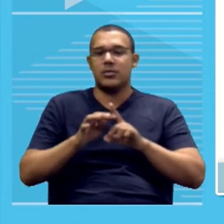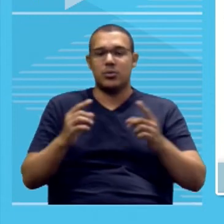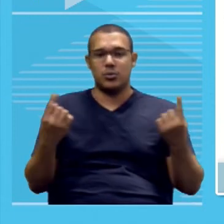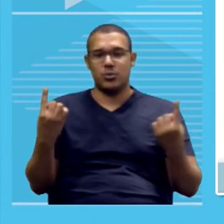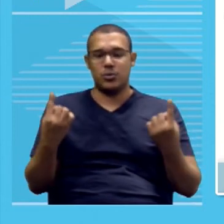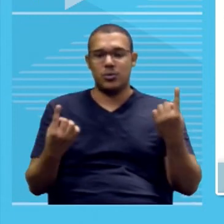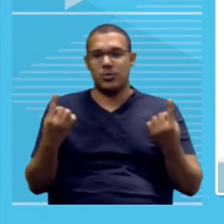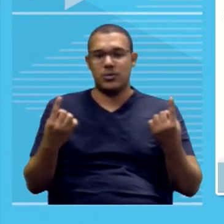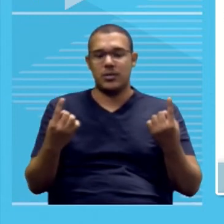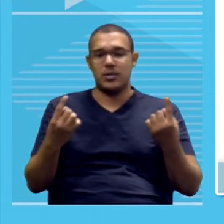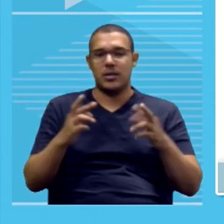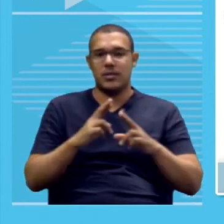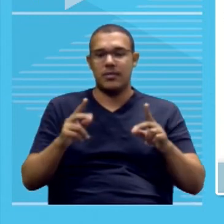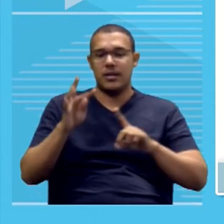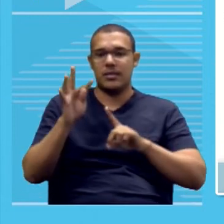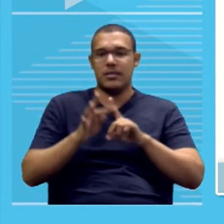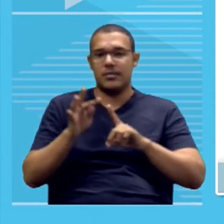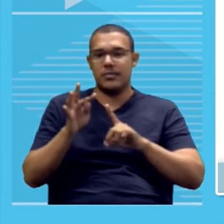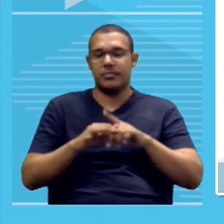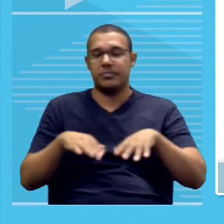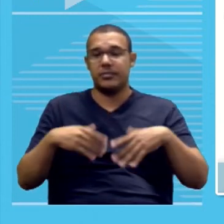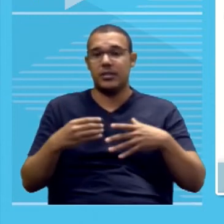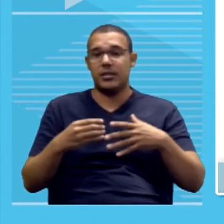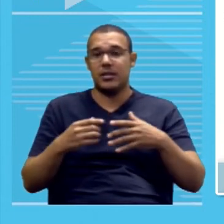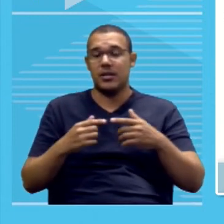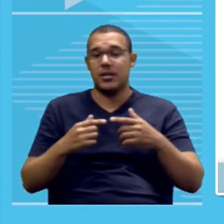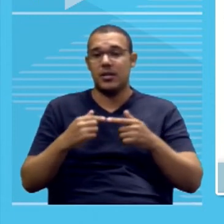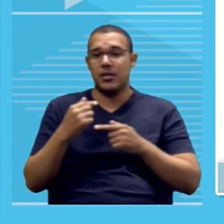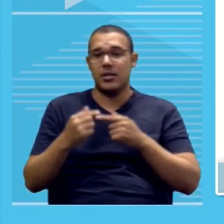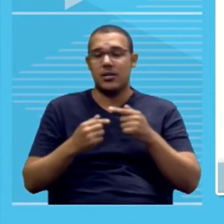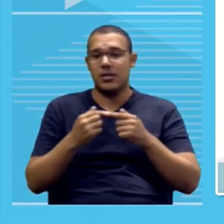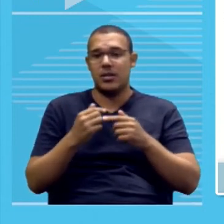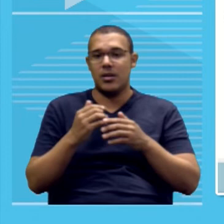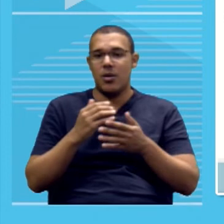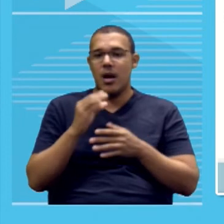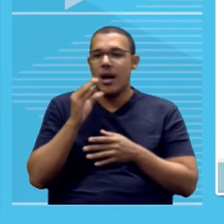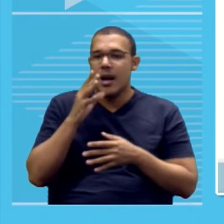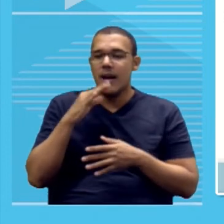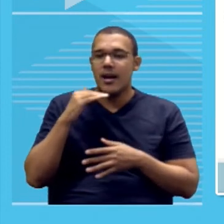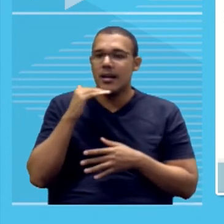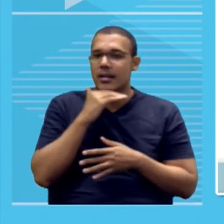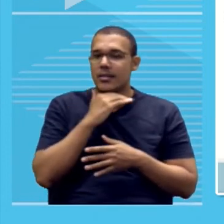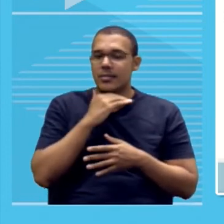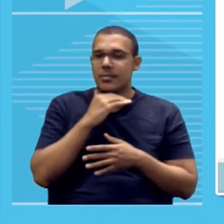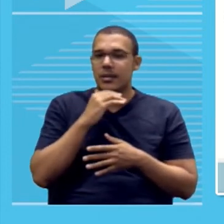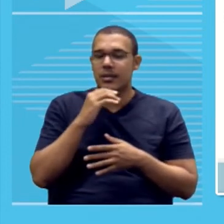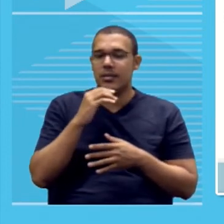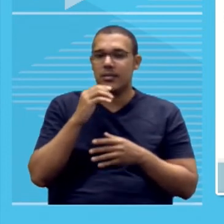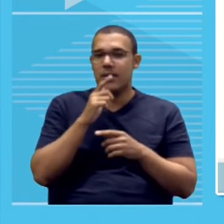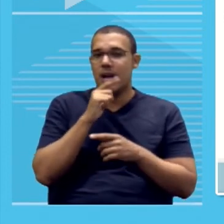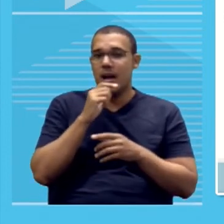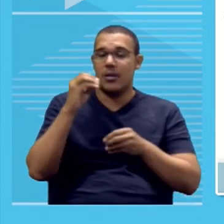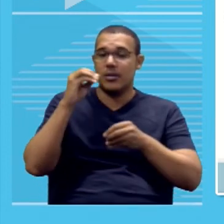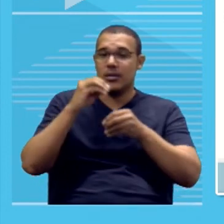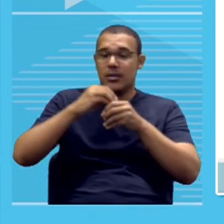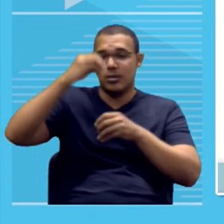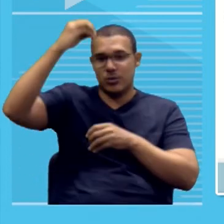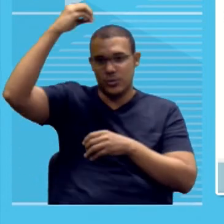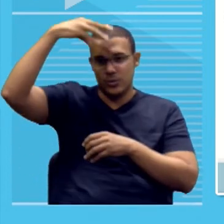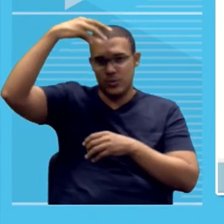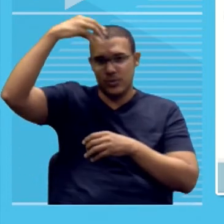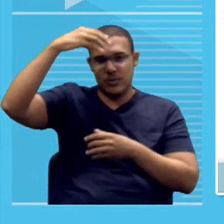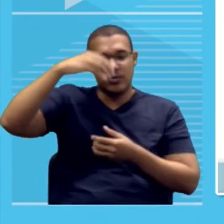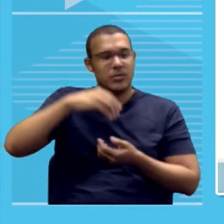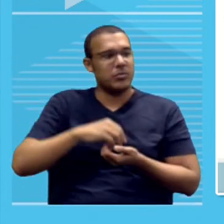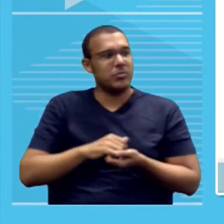outro. Beleza? Então, isso gera o aquecimento da água dentro de um chuveiro elétrico. Tanto é que o chuveiro elétrico, você liga